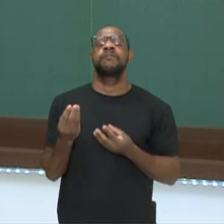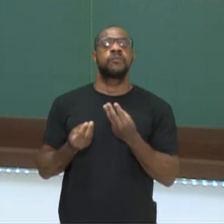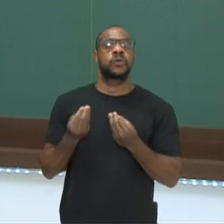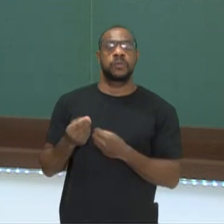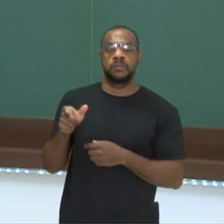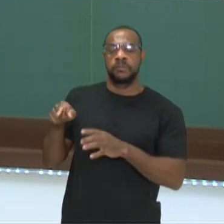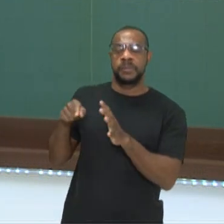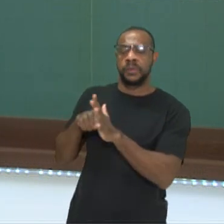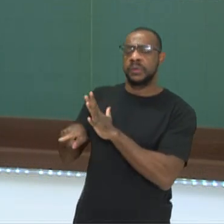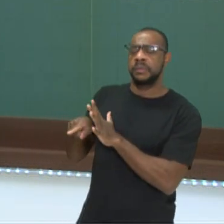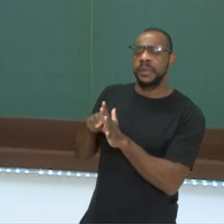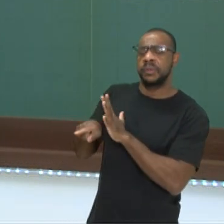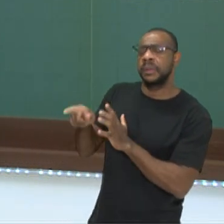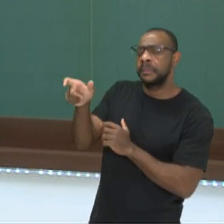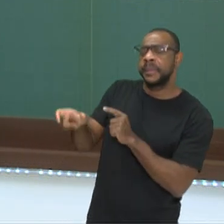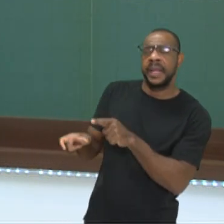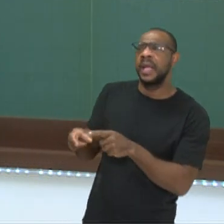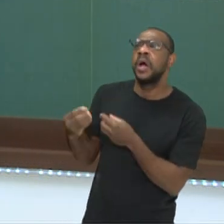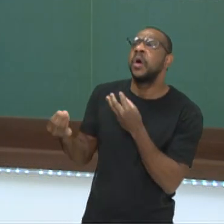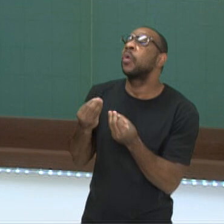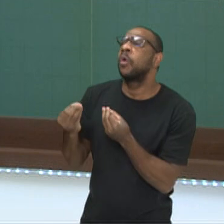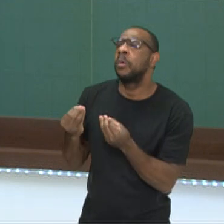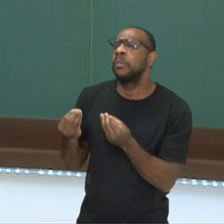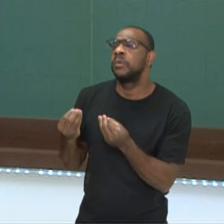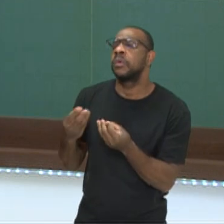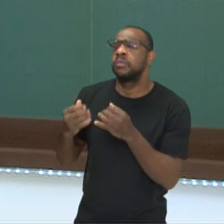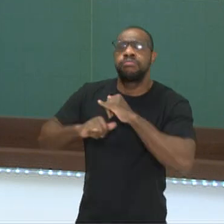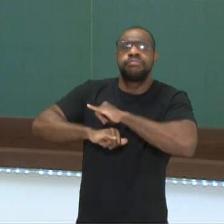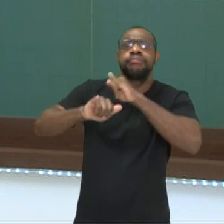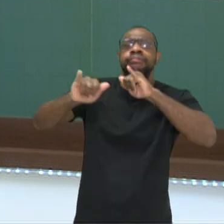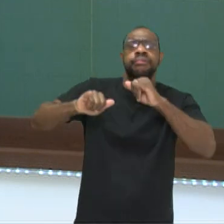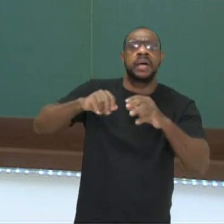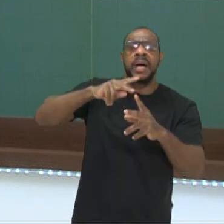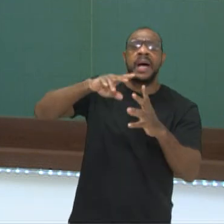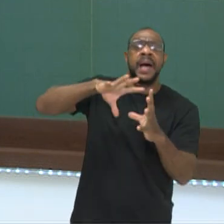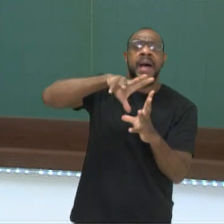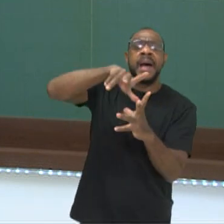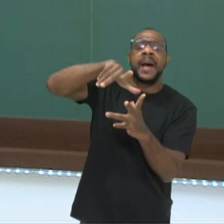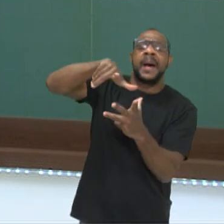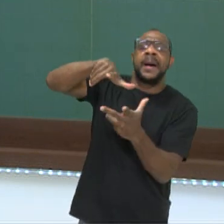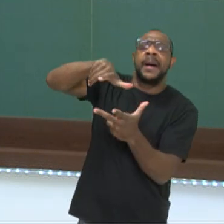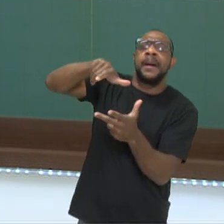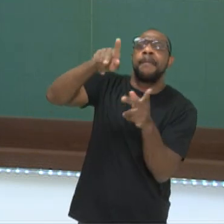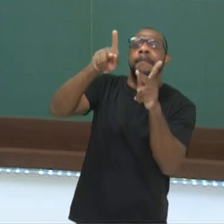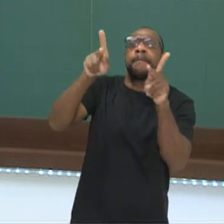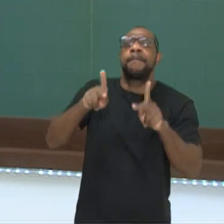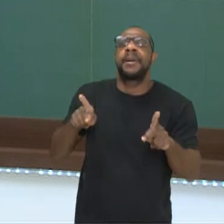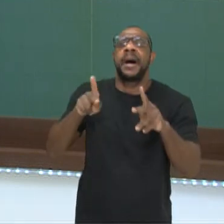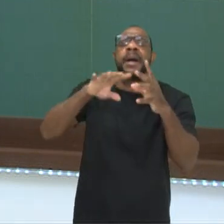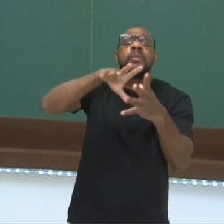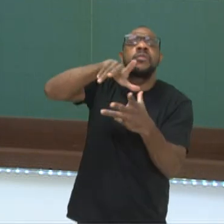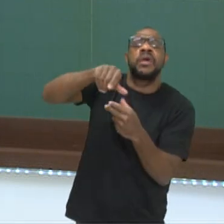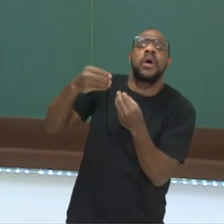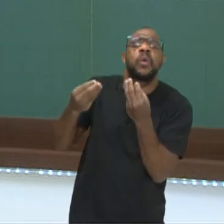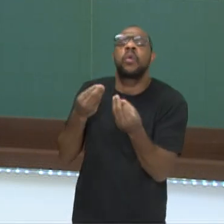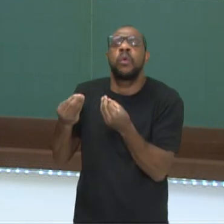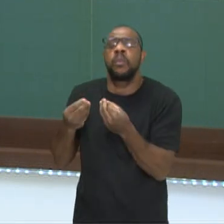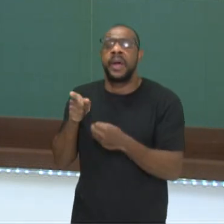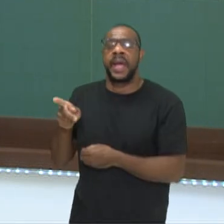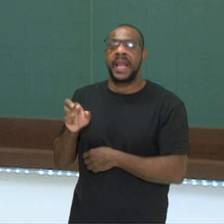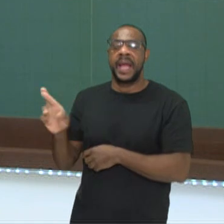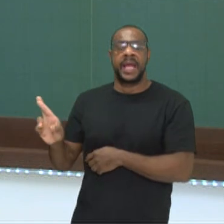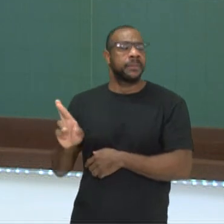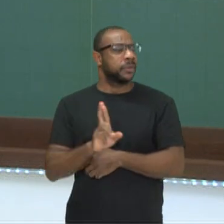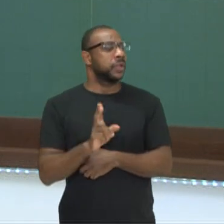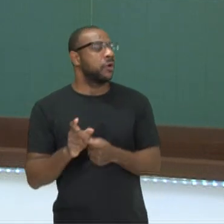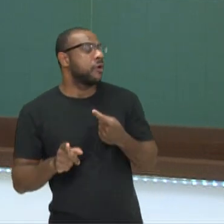como vamos promover a paz mundial, ela respondeu: vá para casa, ame sua família. E aí você teve que escrever